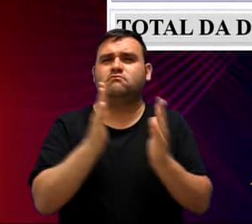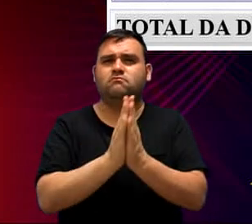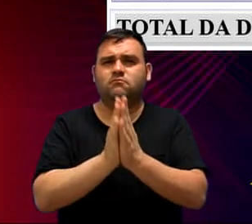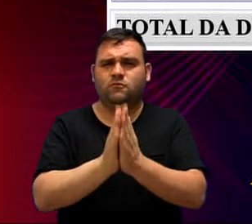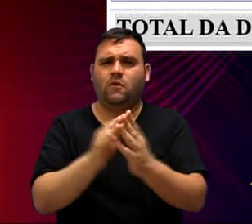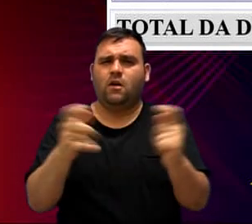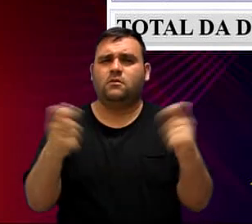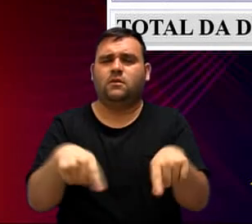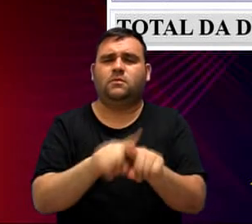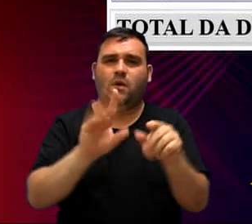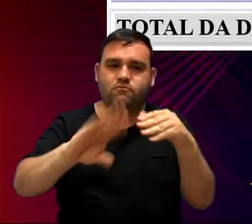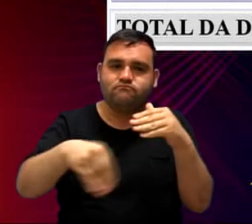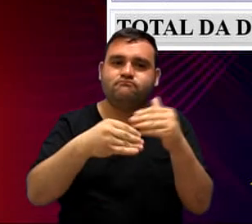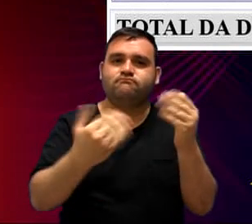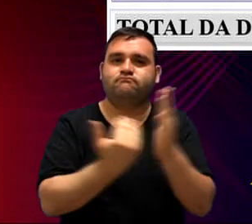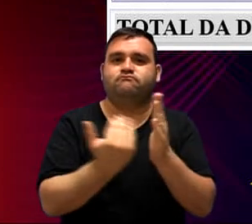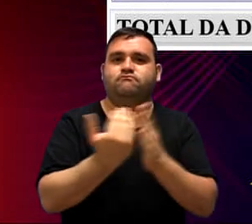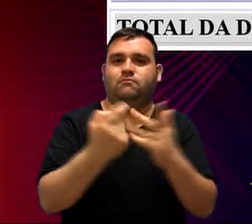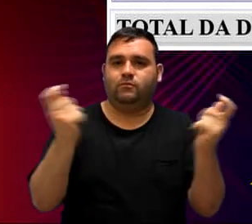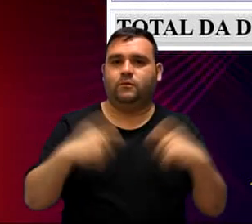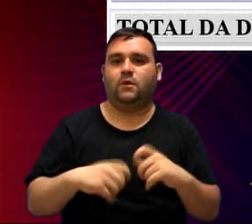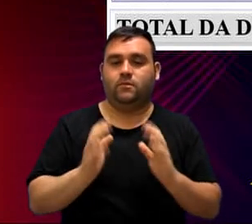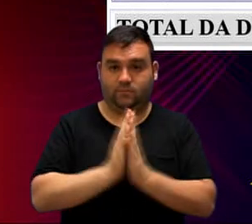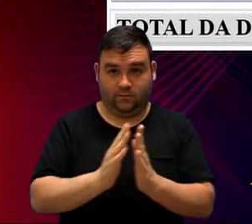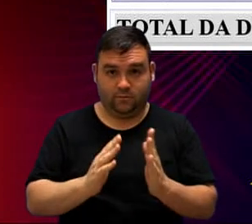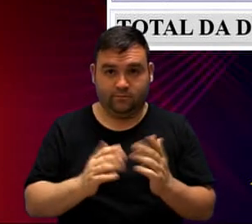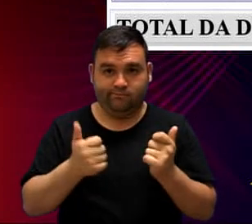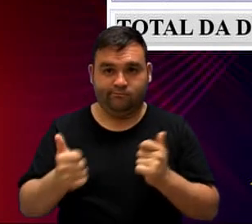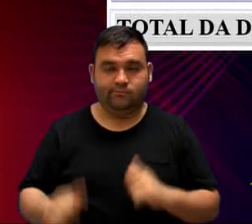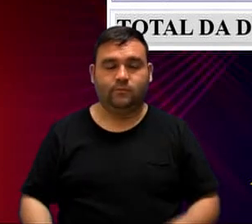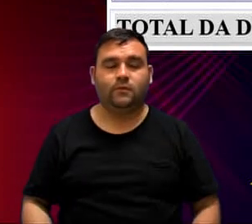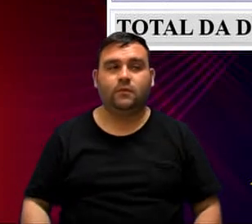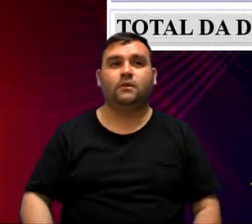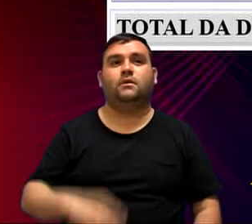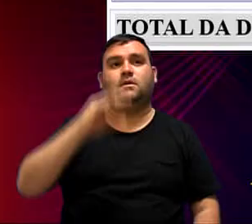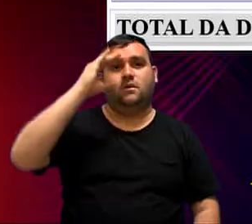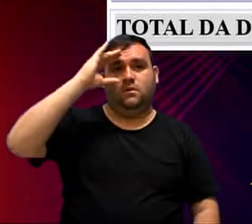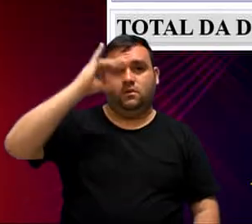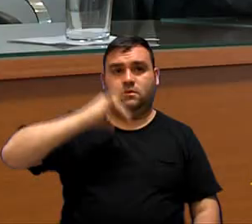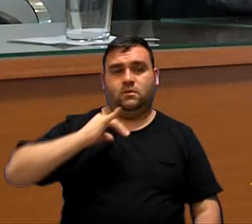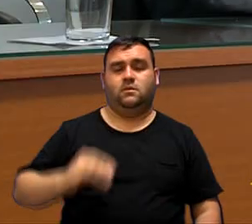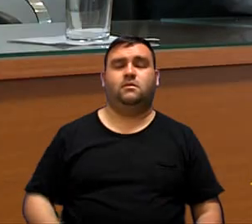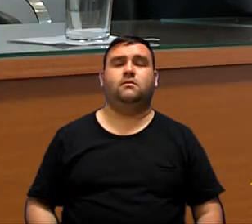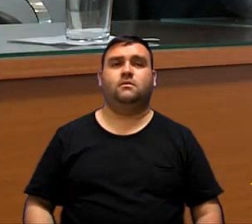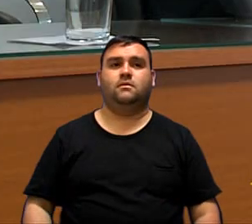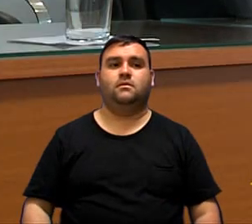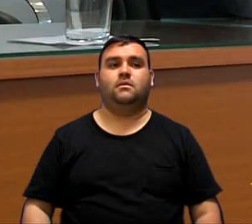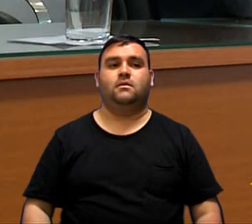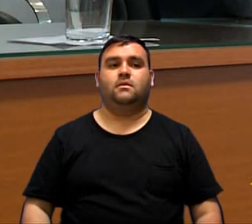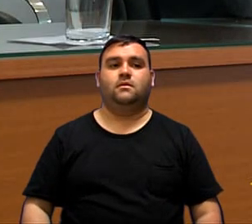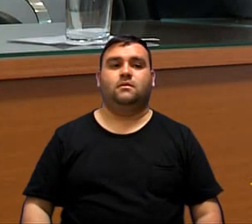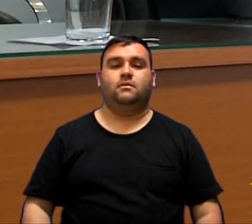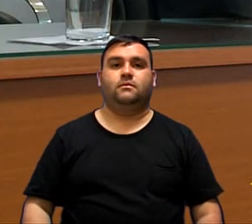então, que pudesse complementar com uma tabela. Positivo. É, Yara.